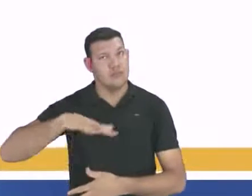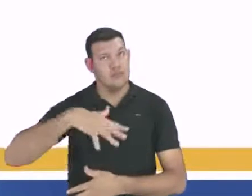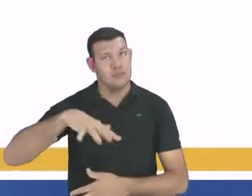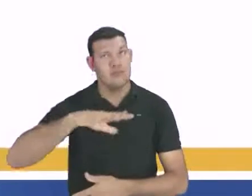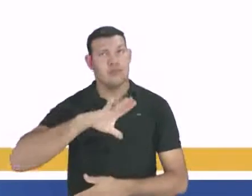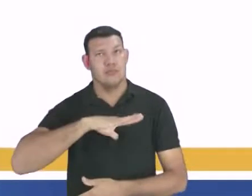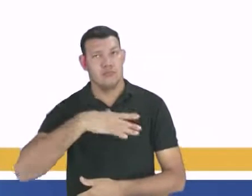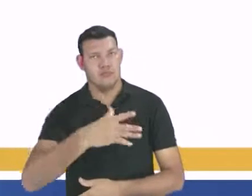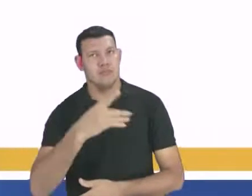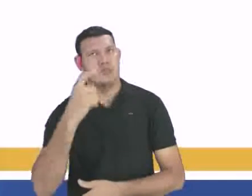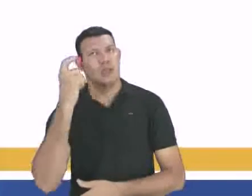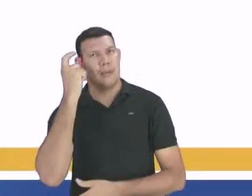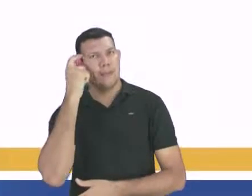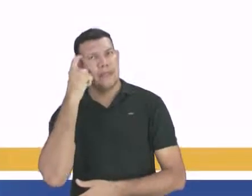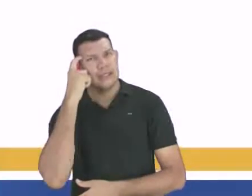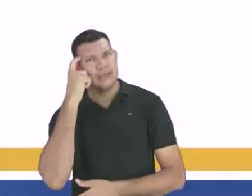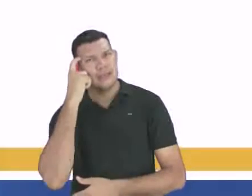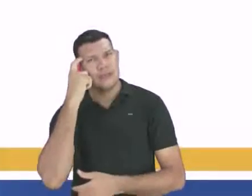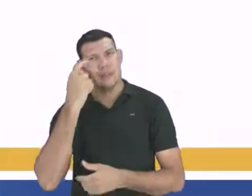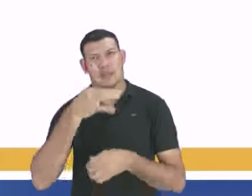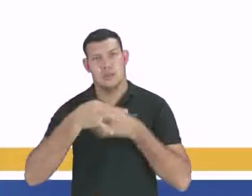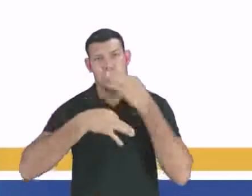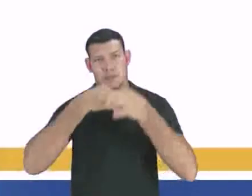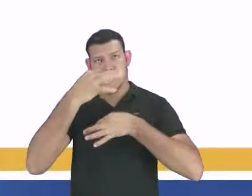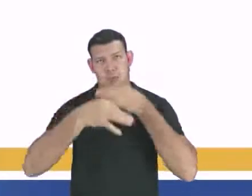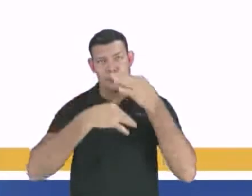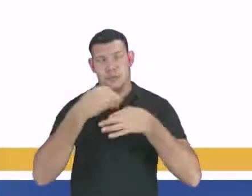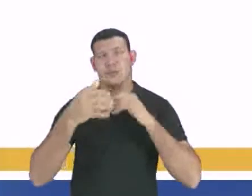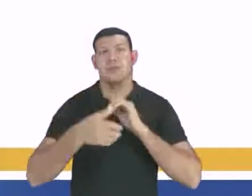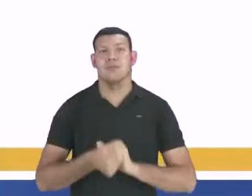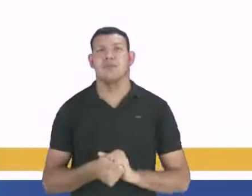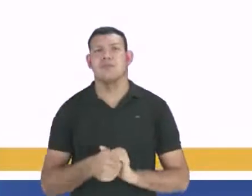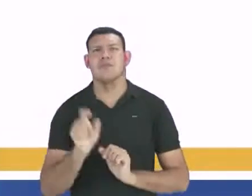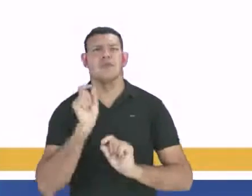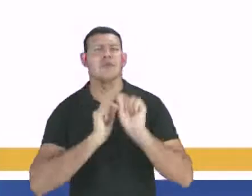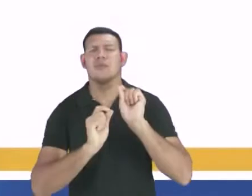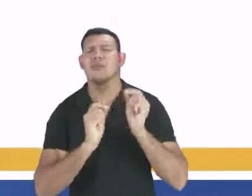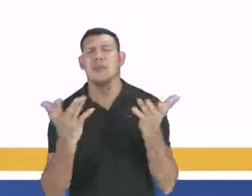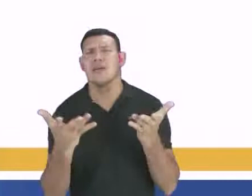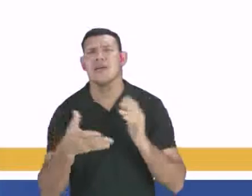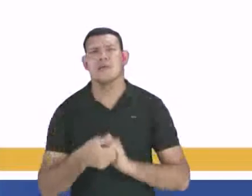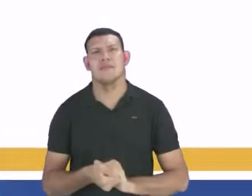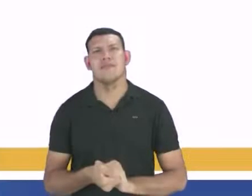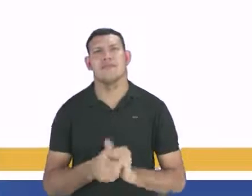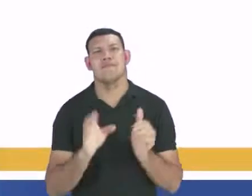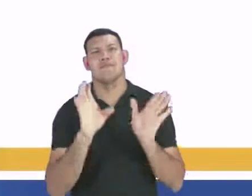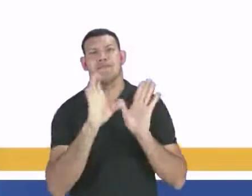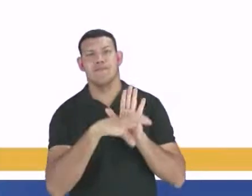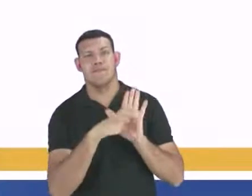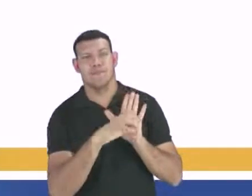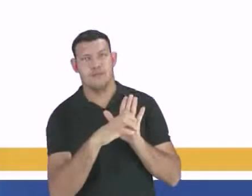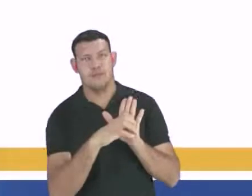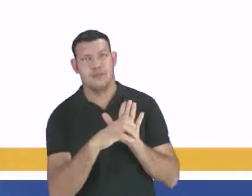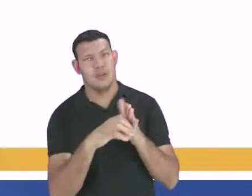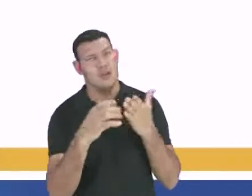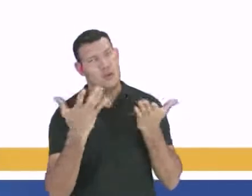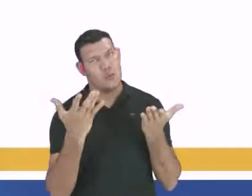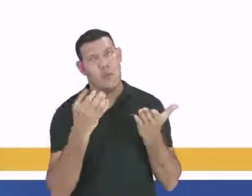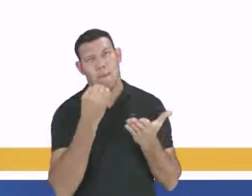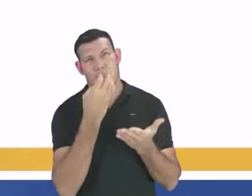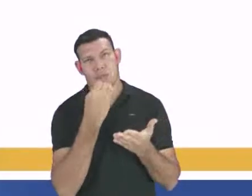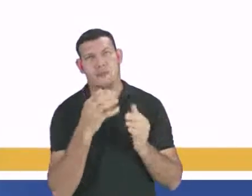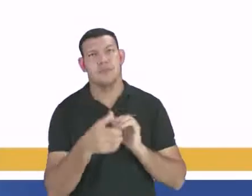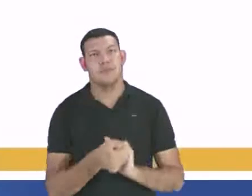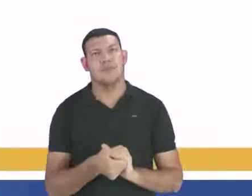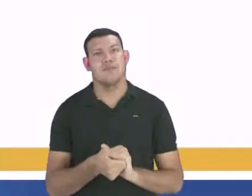e pensar criticamente, tá? E aí vem uma pergunta: o que é pensar criticamente, tá? Coloquei ali um conceito bem tranquilo. O que é pensar